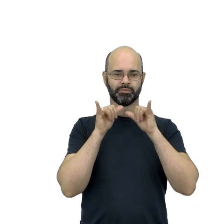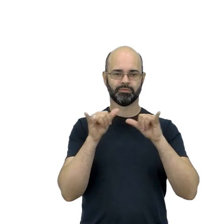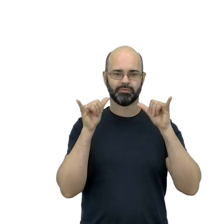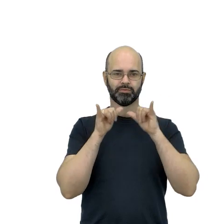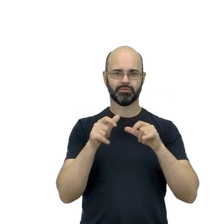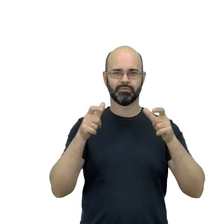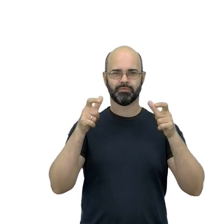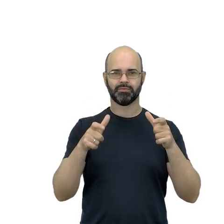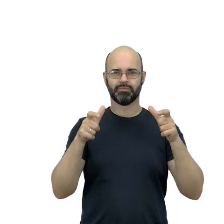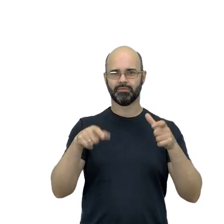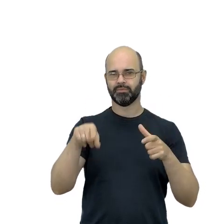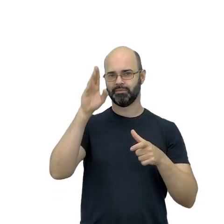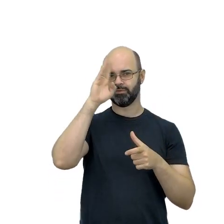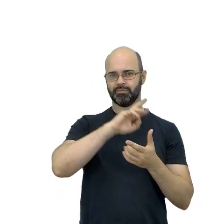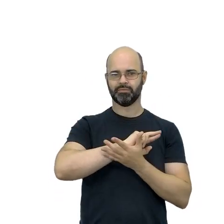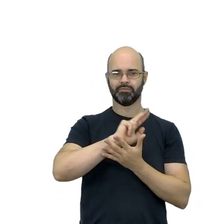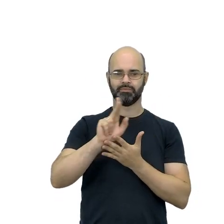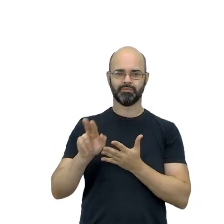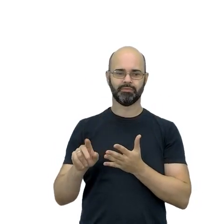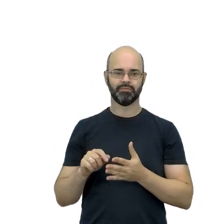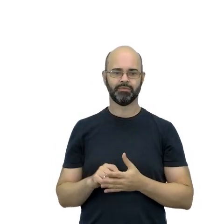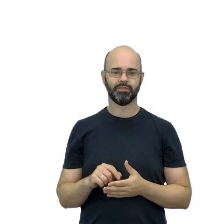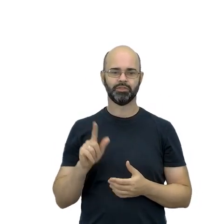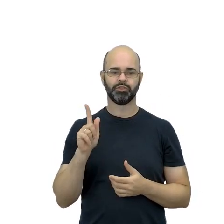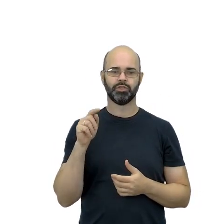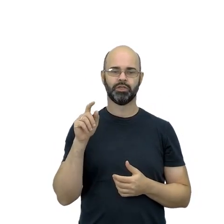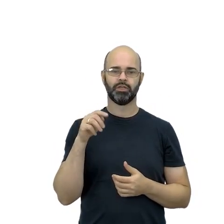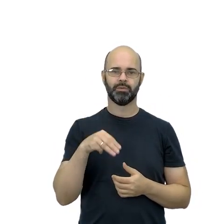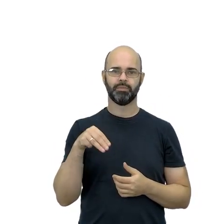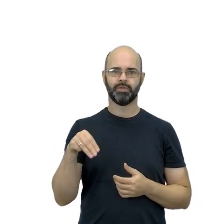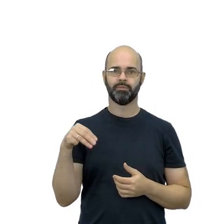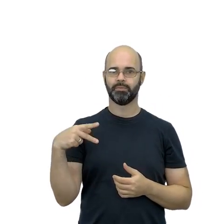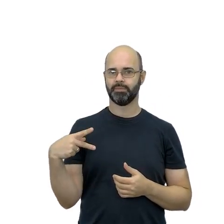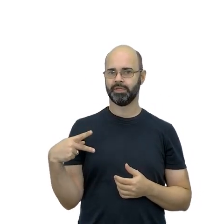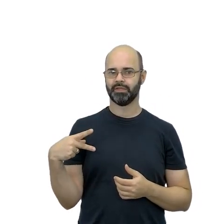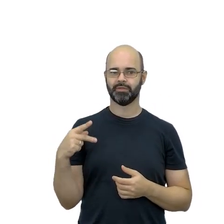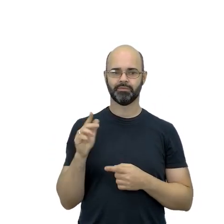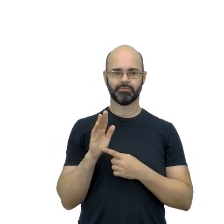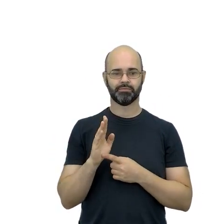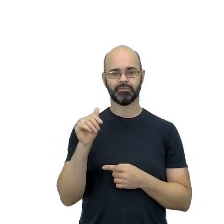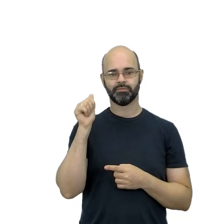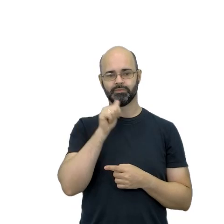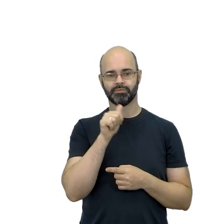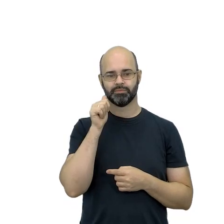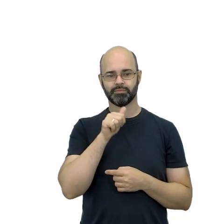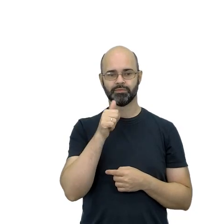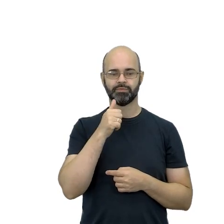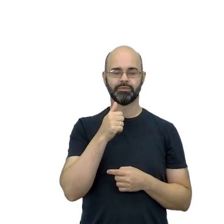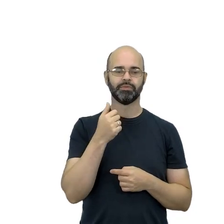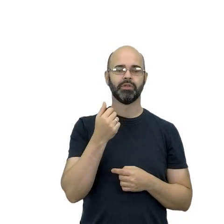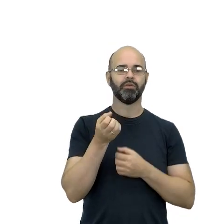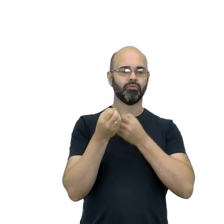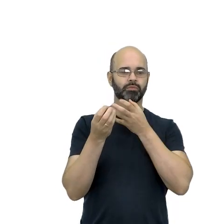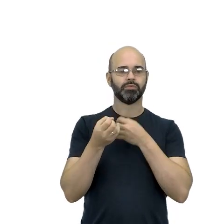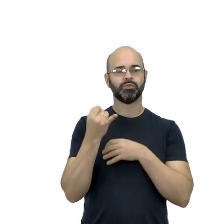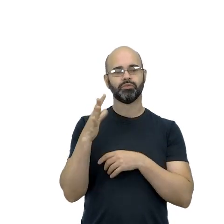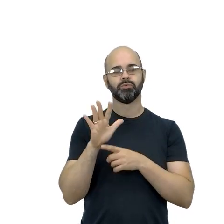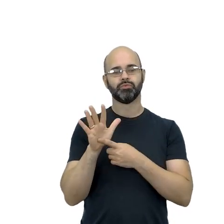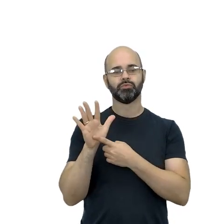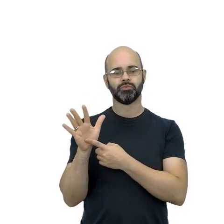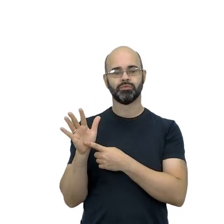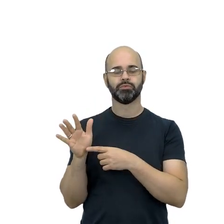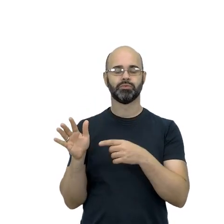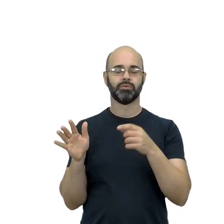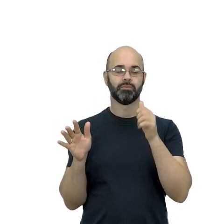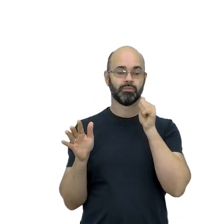diversas plataformas no Brasil, do GMMP. Então ele traz aqui, né, o feminino, o masculino e o feminino em